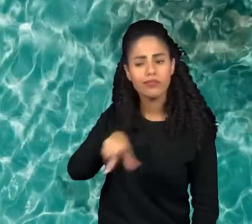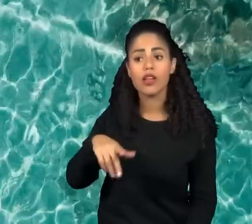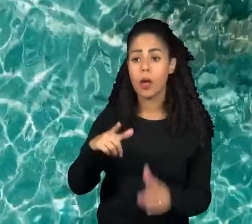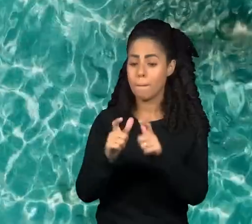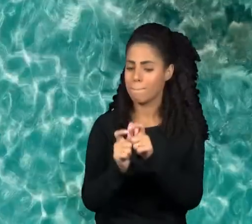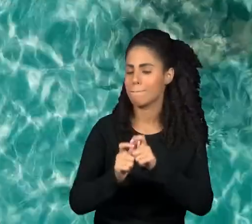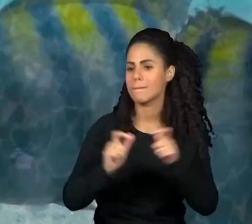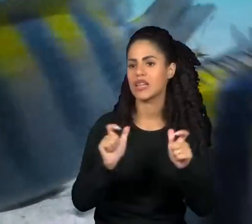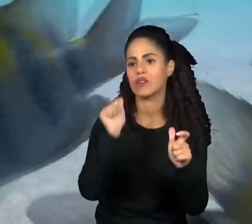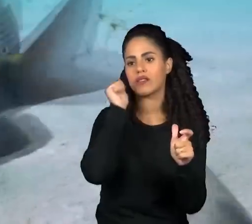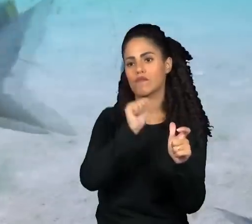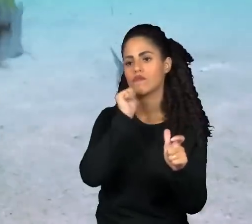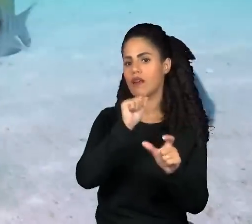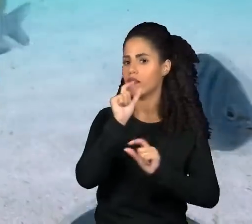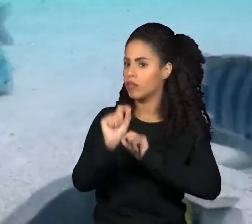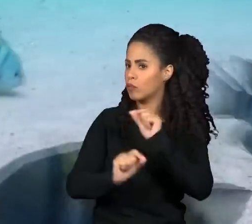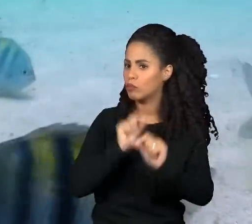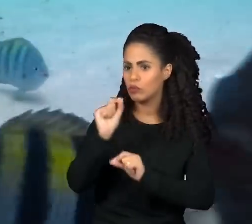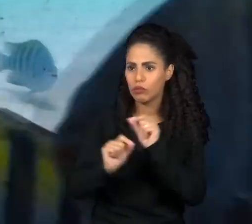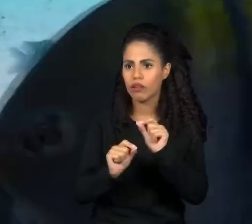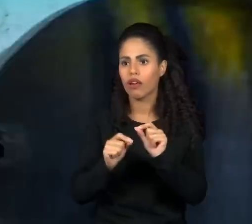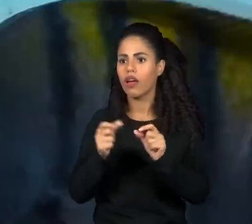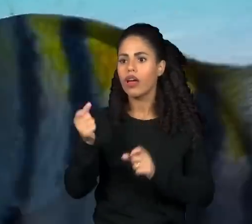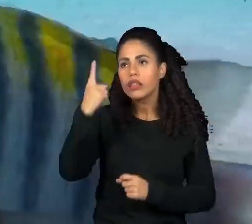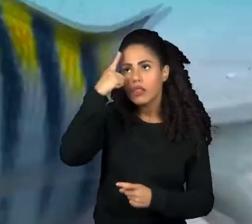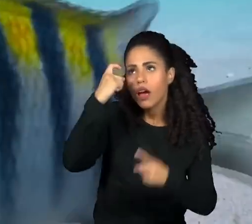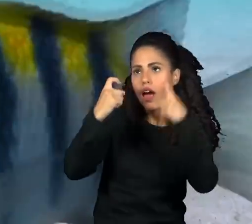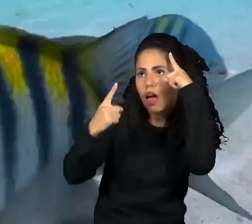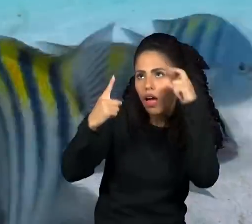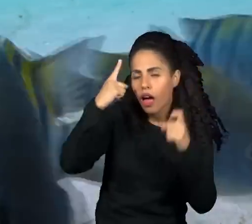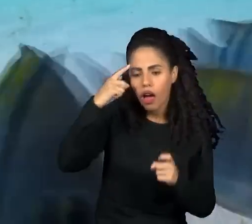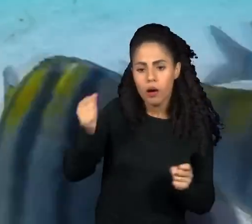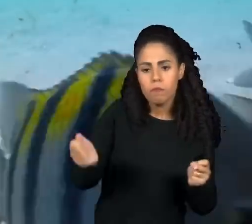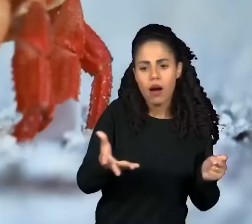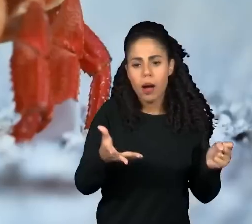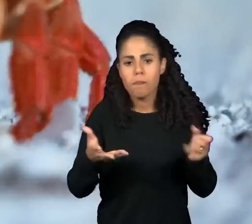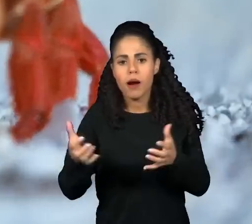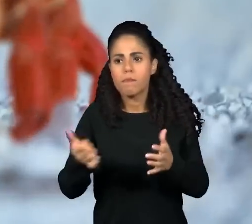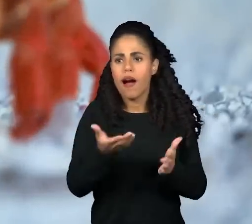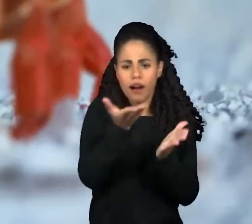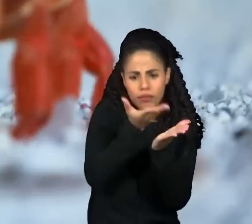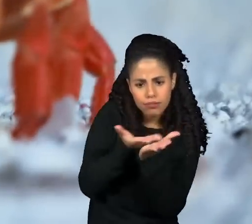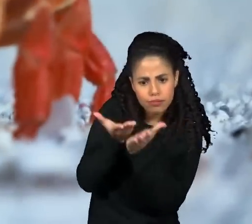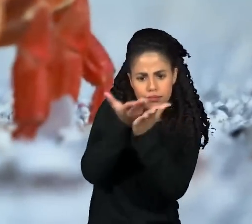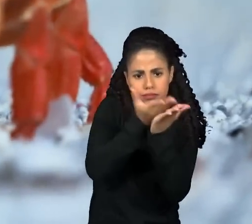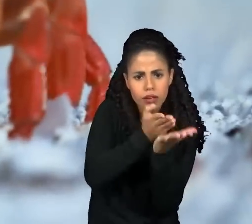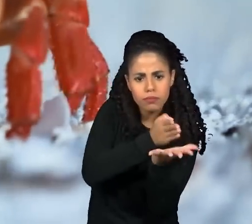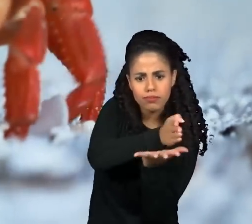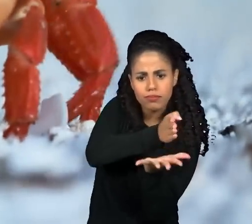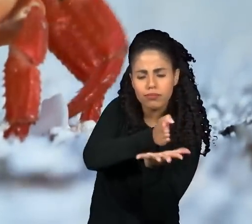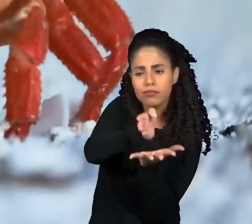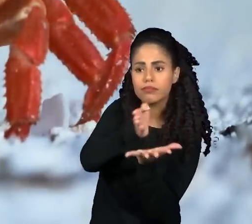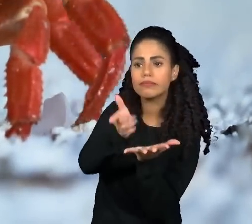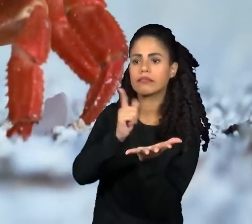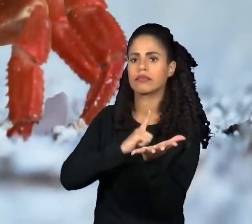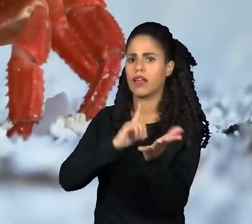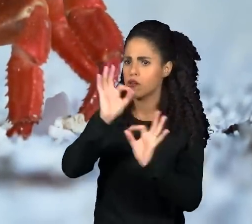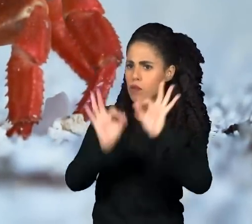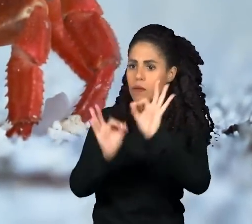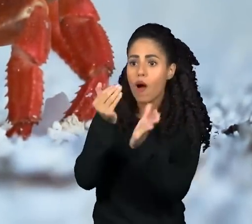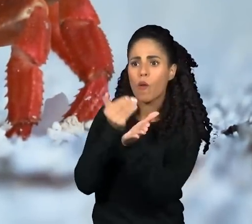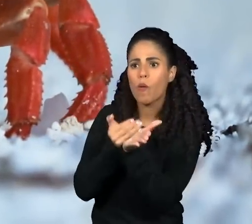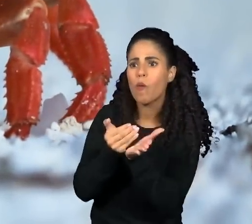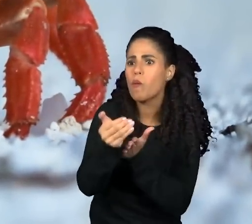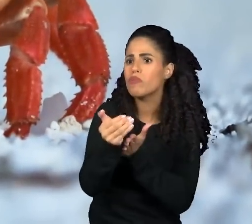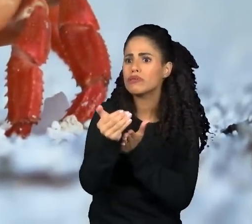delas traçou novas ideias, novas linhas de estudo, de projetos, começaram do zero